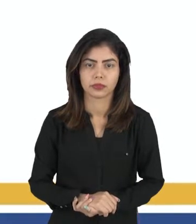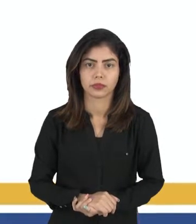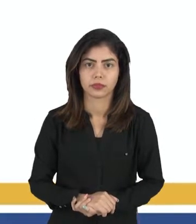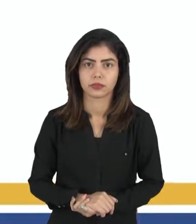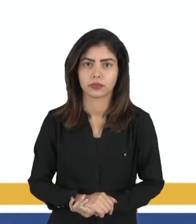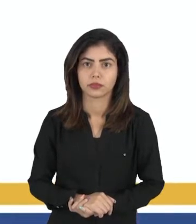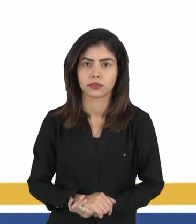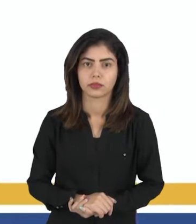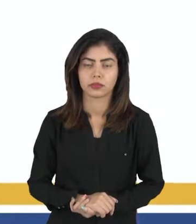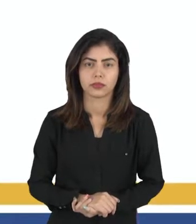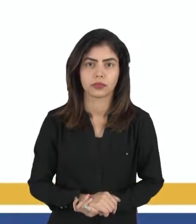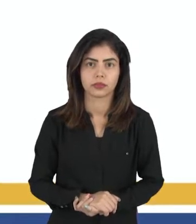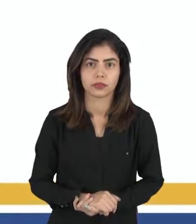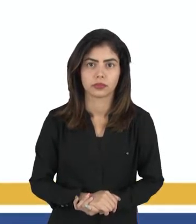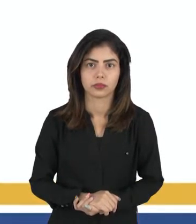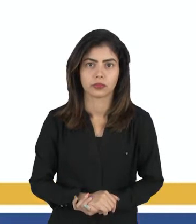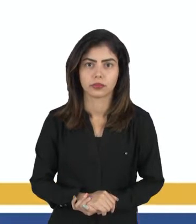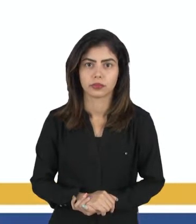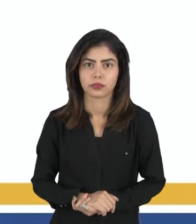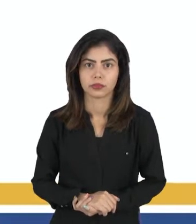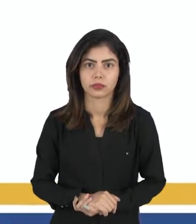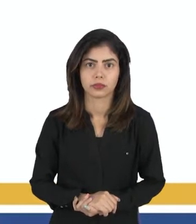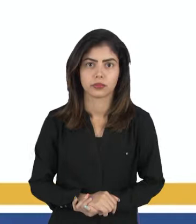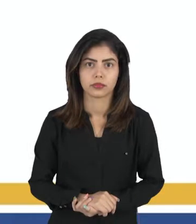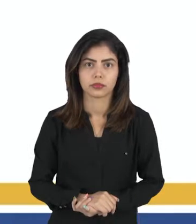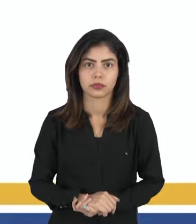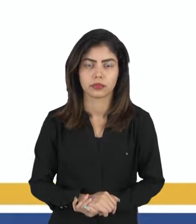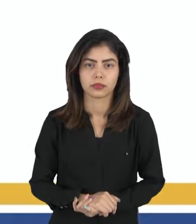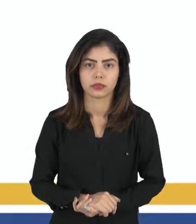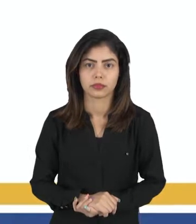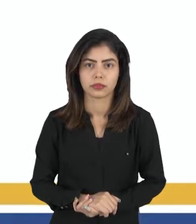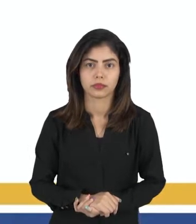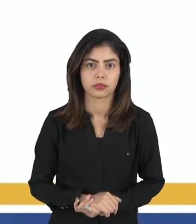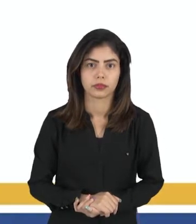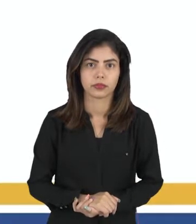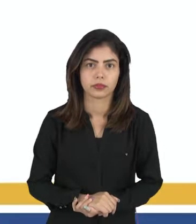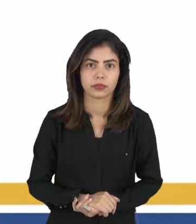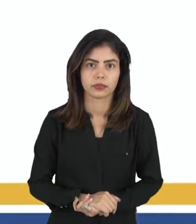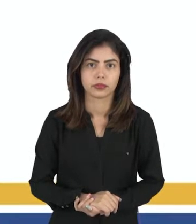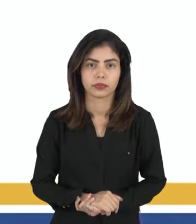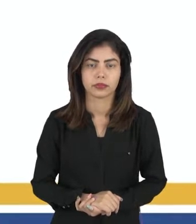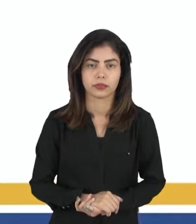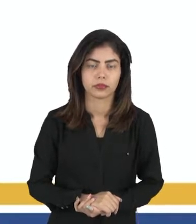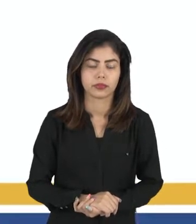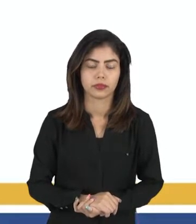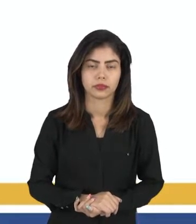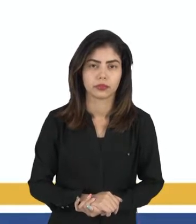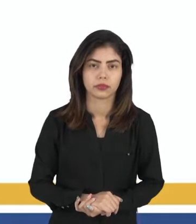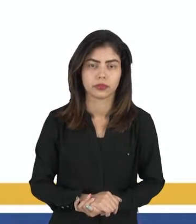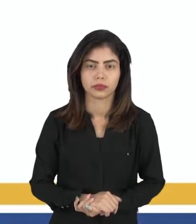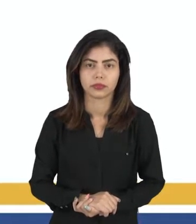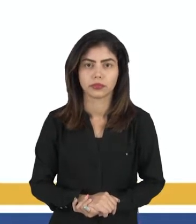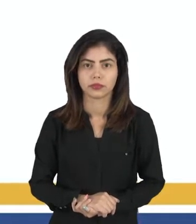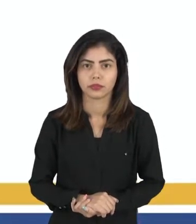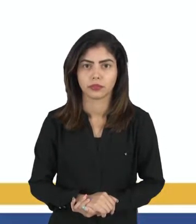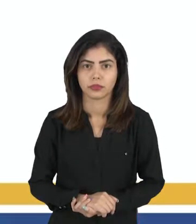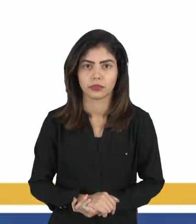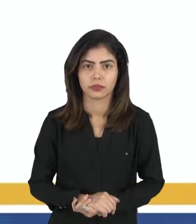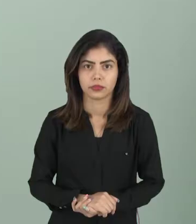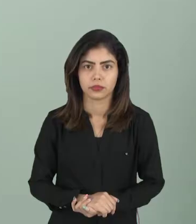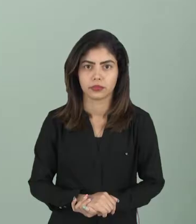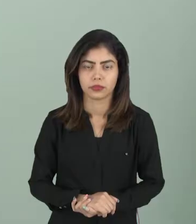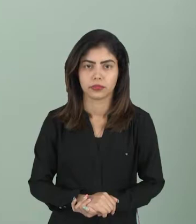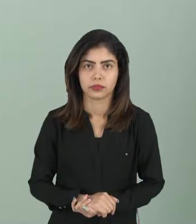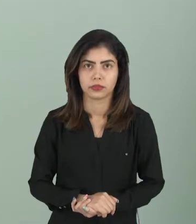hay mucho que aprender, además de decir, ¿ok? Hay mucho que aprender, además de decir. Esa frase